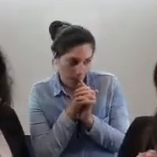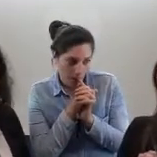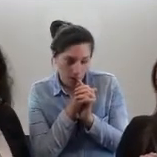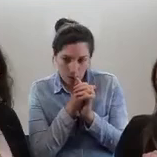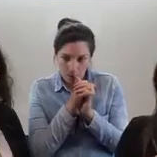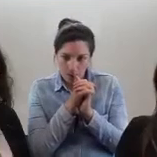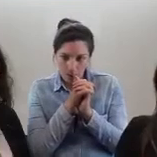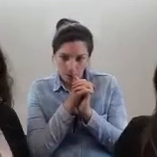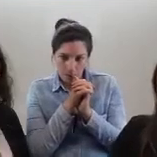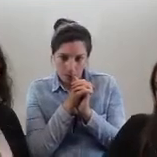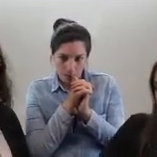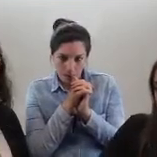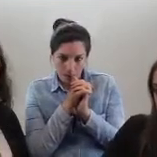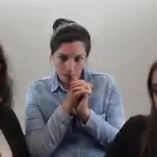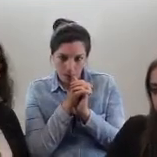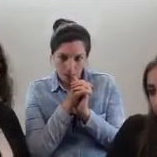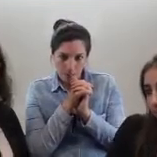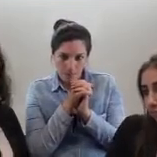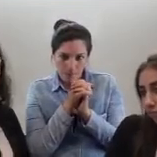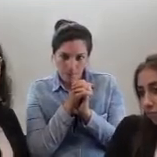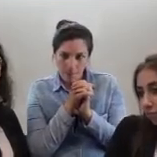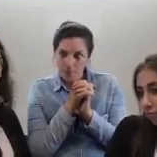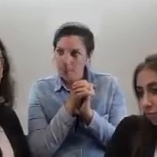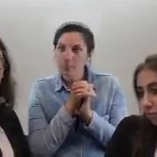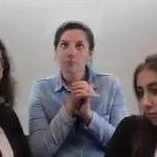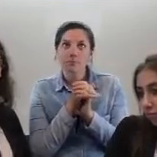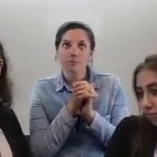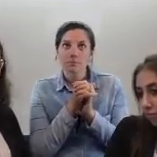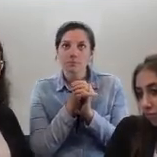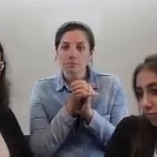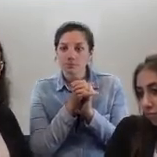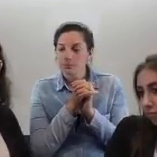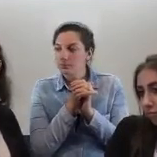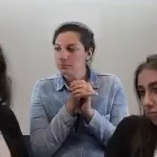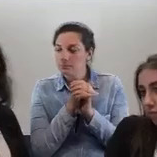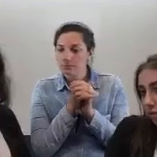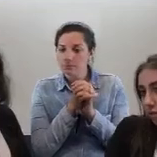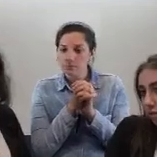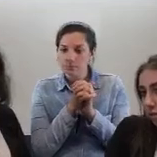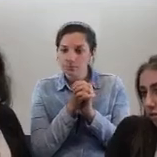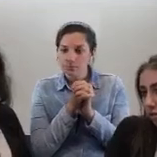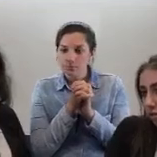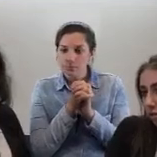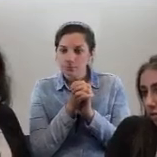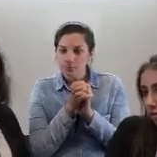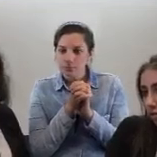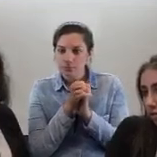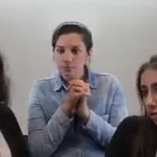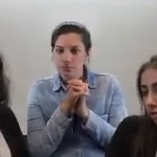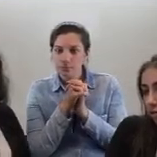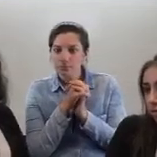Vancouver também. Ele Ó, tem. você pode adicionar a pasta. É interessante que na EBSCO você também, como ali na portal de periódicos, você